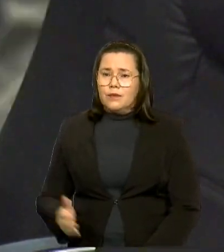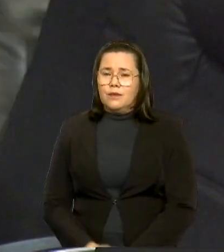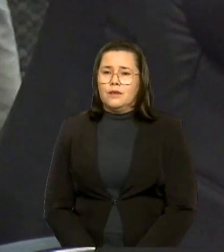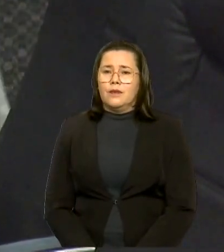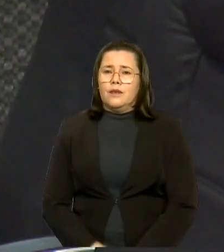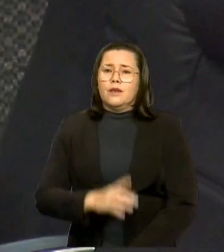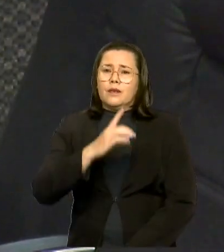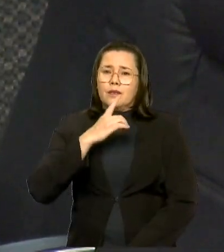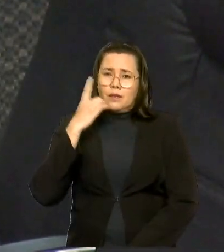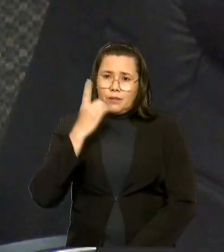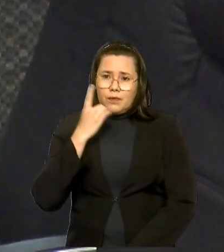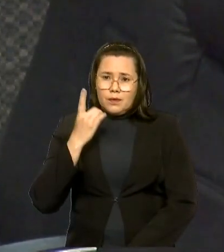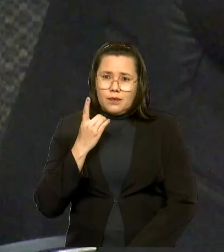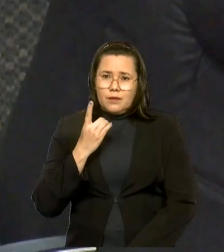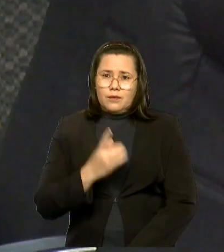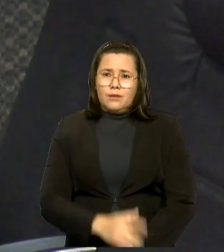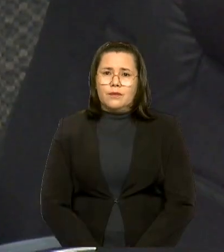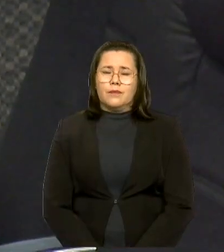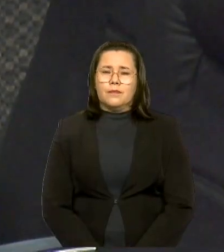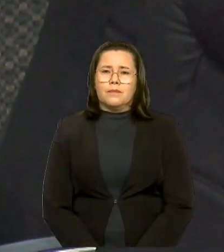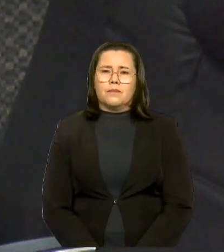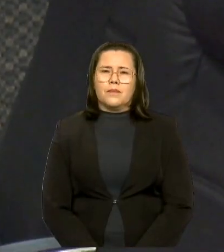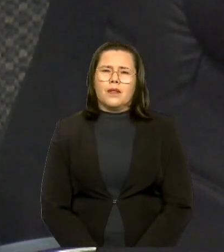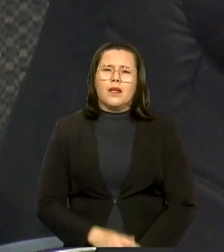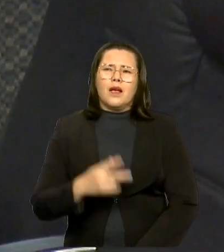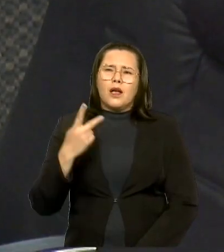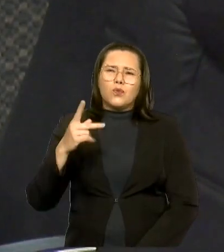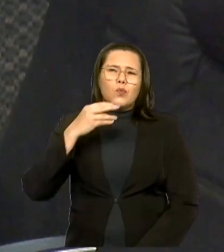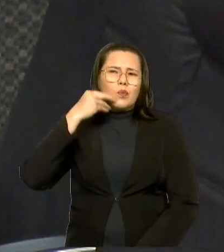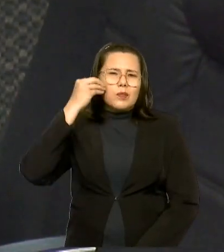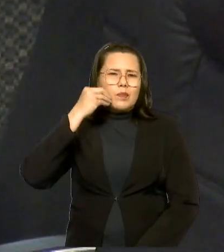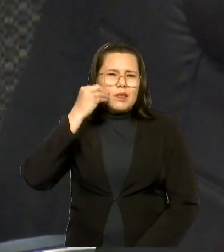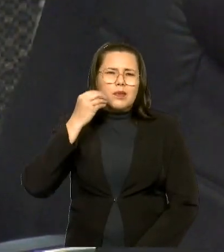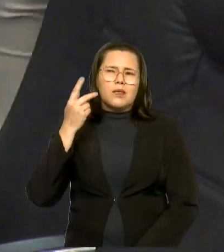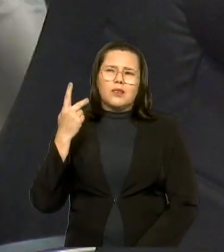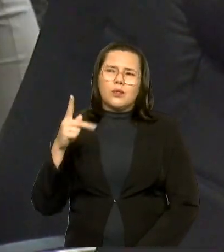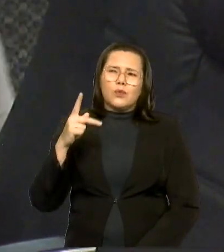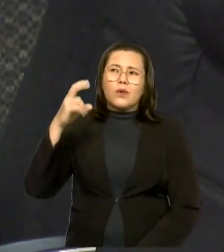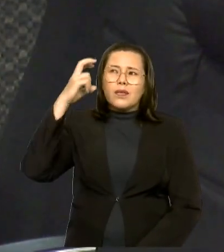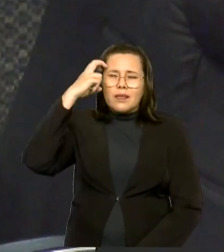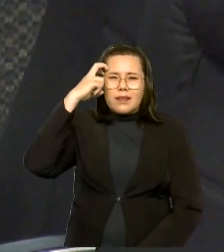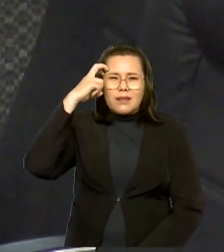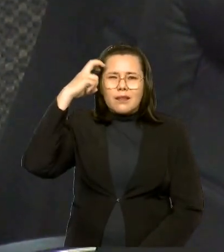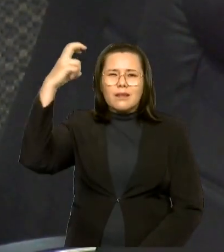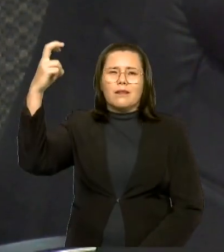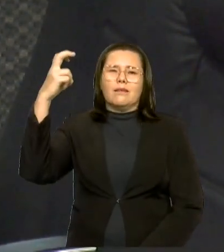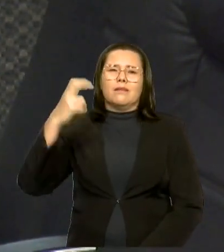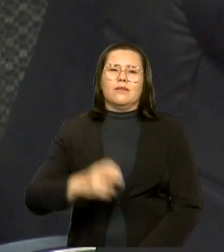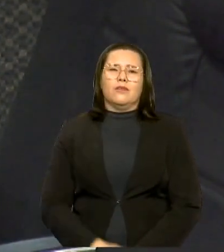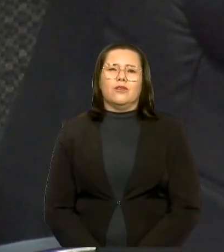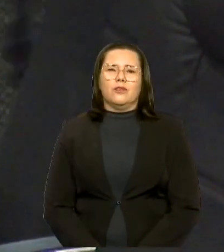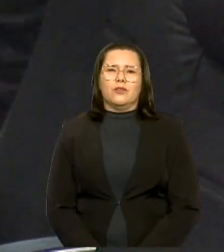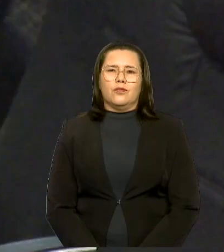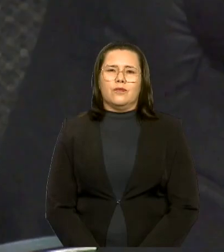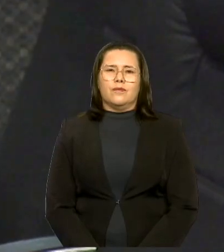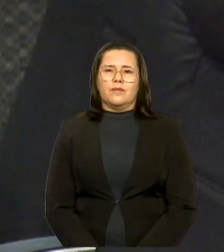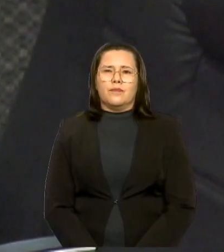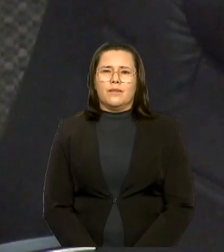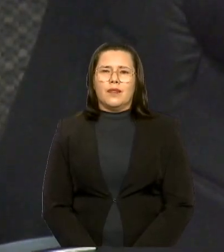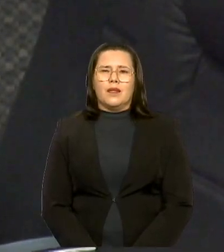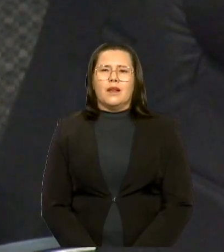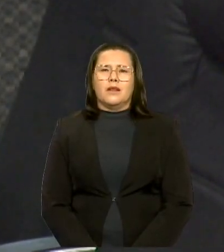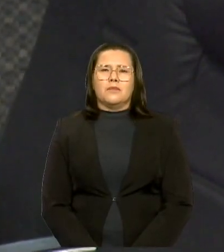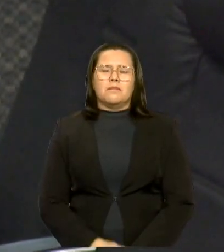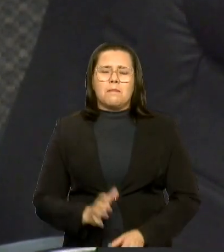sua seriedade, pela sua capacidade, pela sua experiência em ter vivido momentos